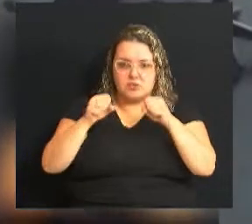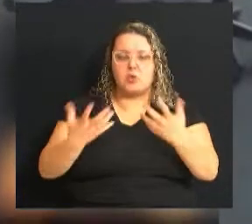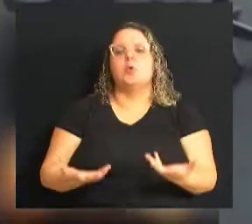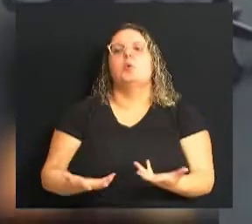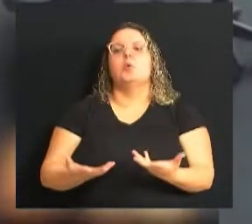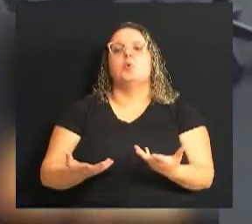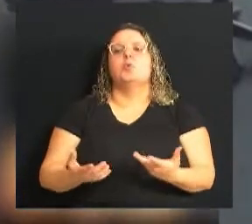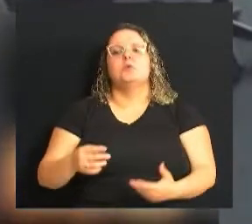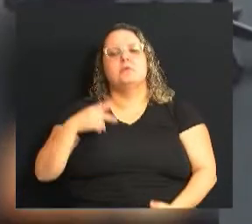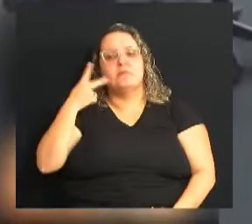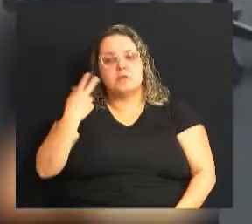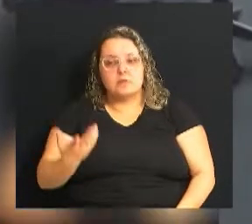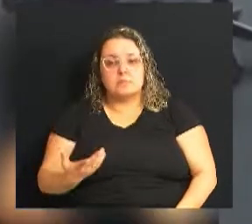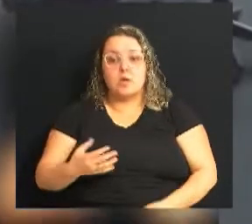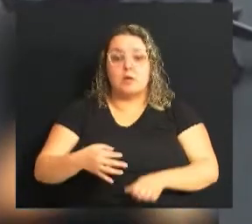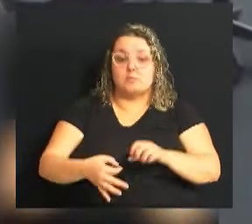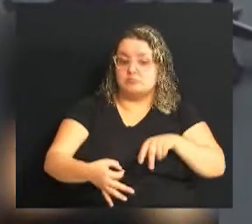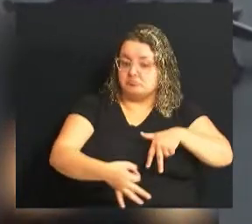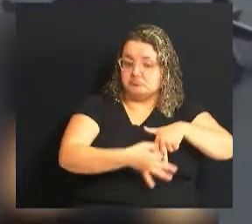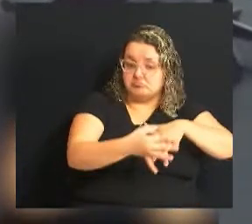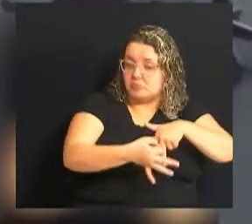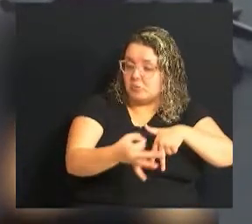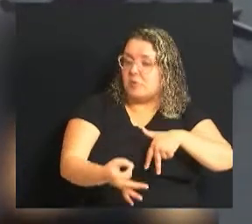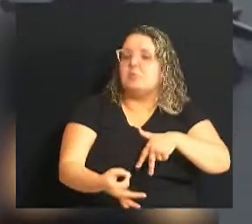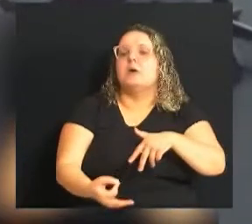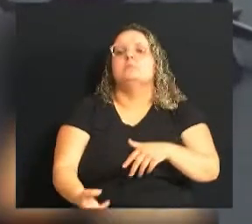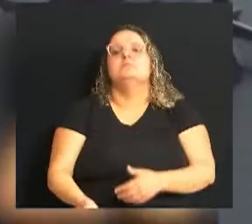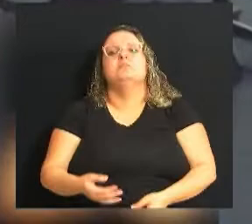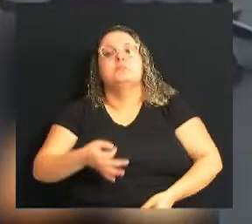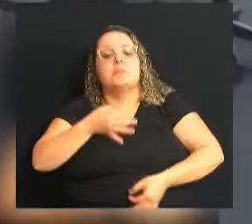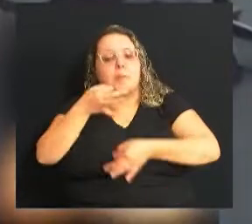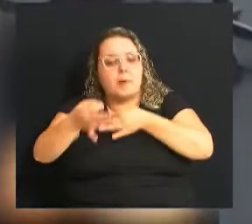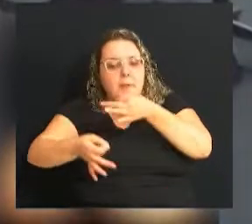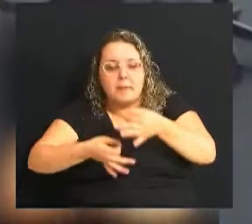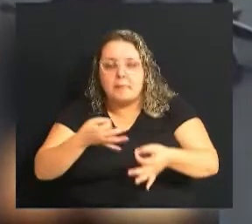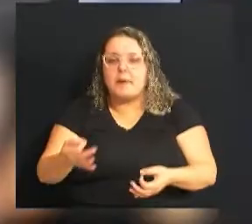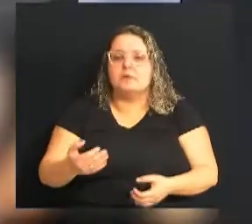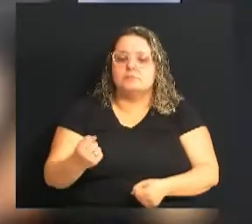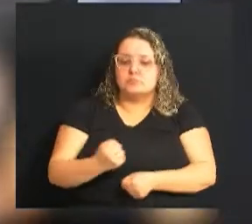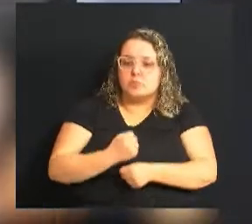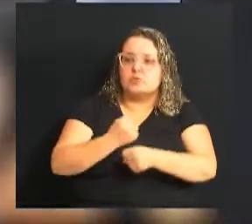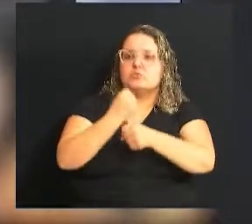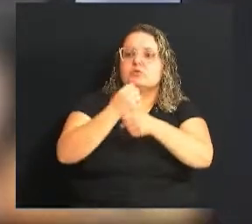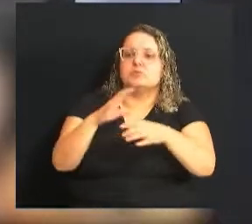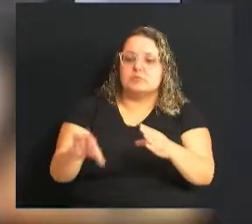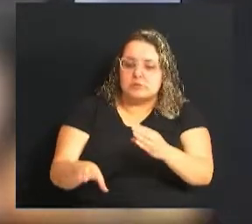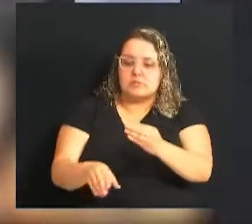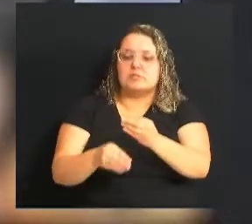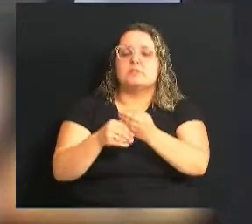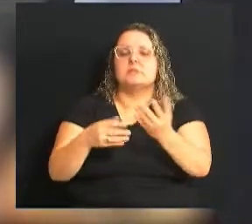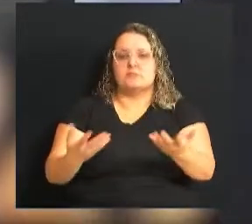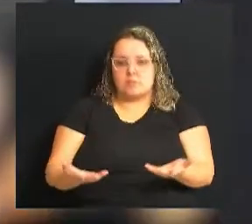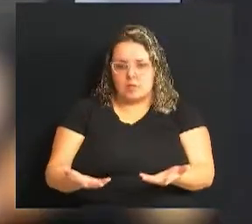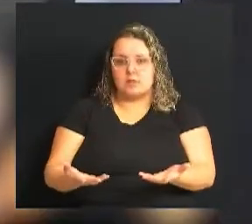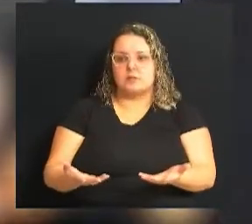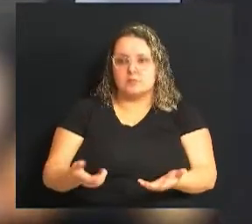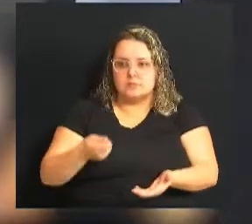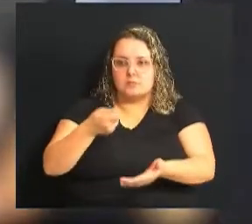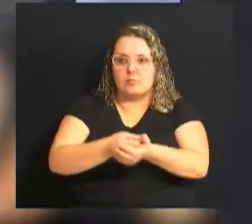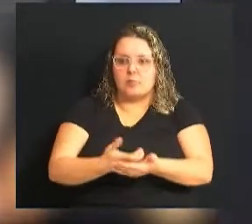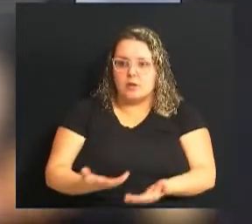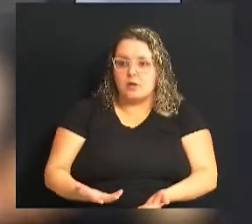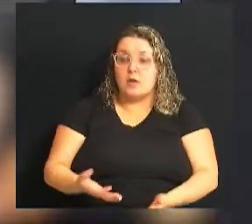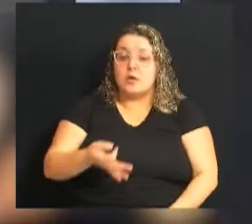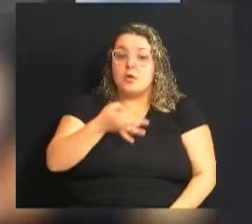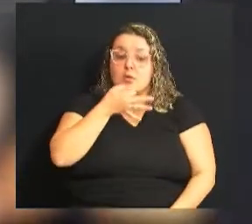e sugestões para o processo de construção das emendas impositivas. Então eu queria sugerir aos vereadores que não façam